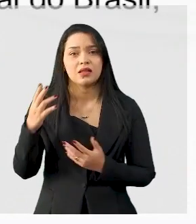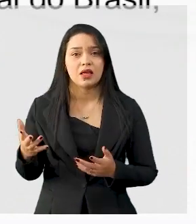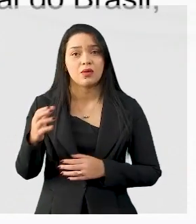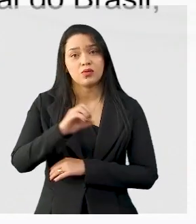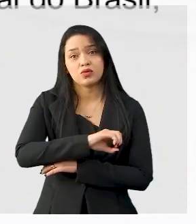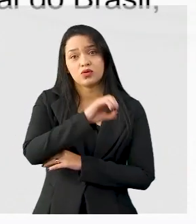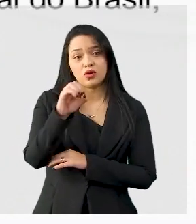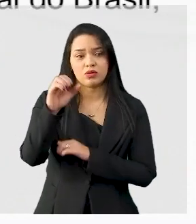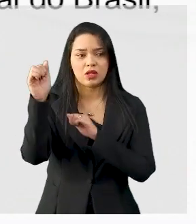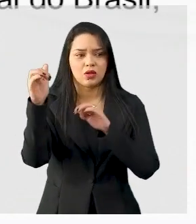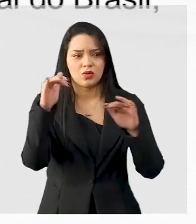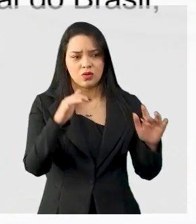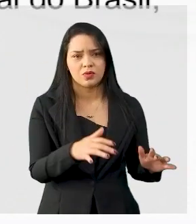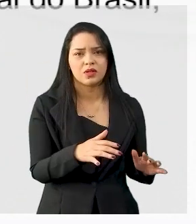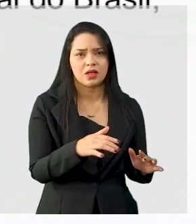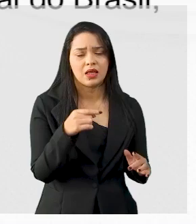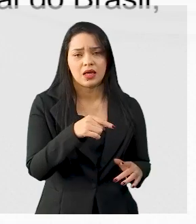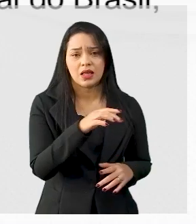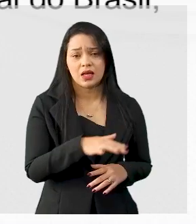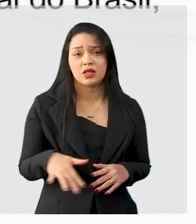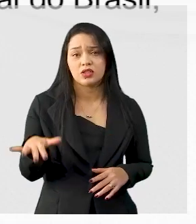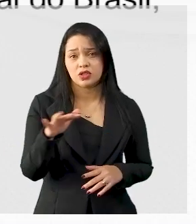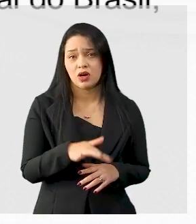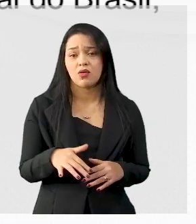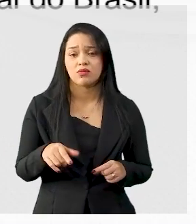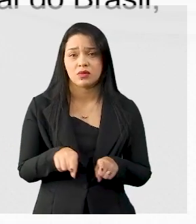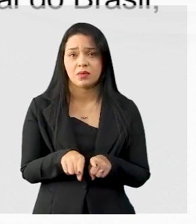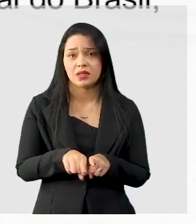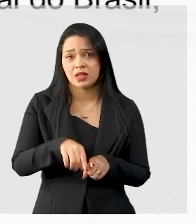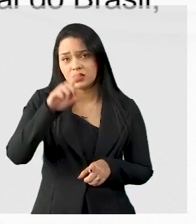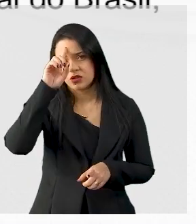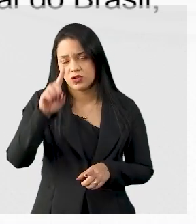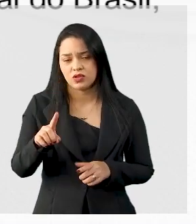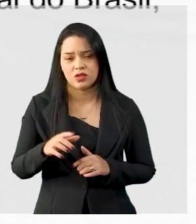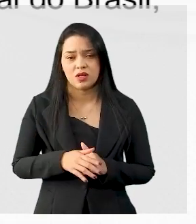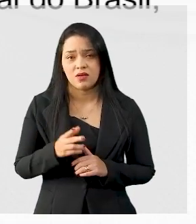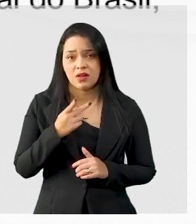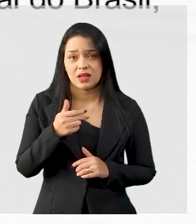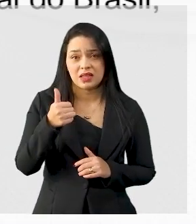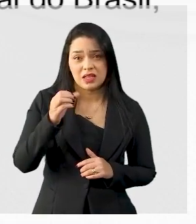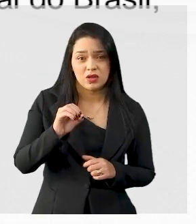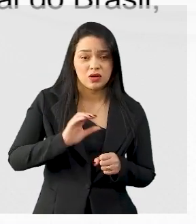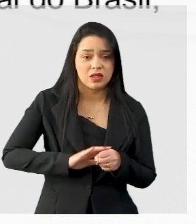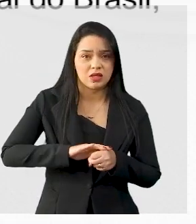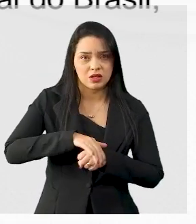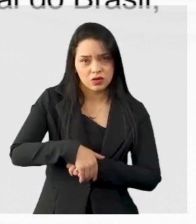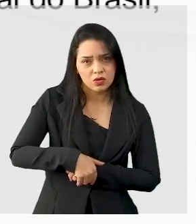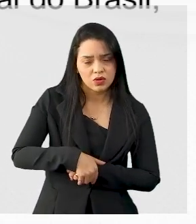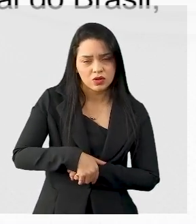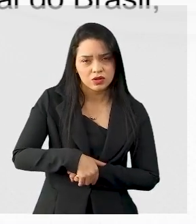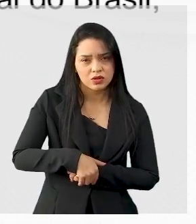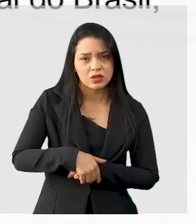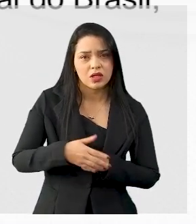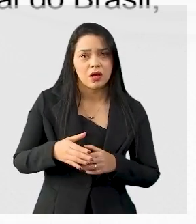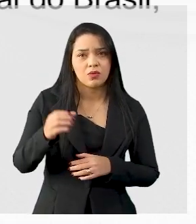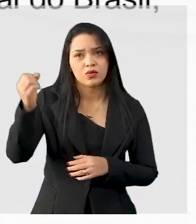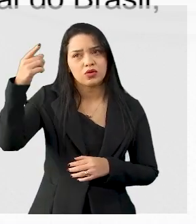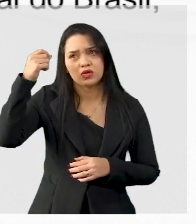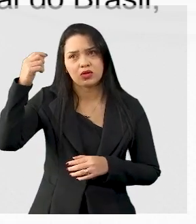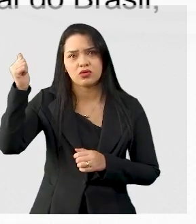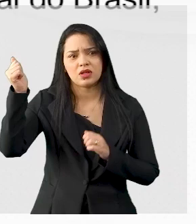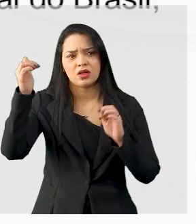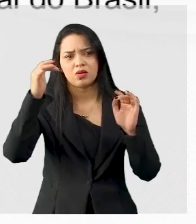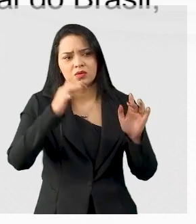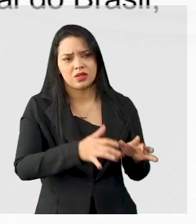sol estar iluminando aquela região e, consequentemente, está de dia. Quando eu digo que são 10 horas da noite, teoricamente é para o sol não estar iluminando